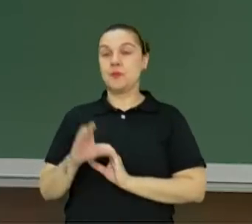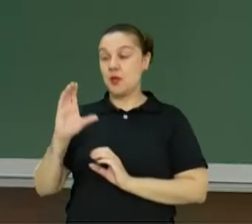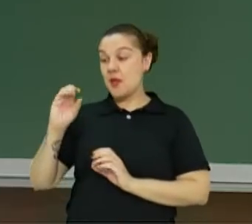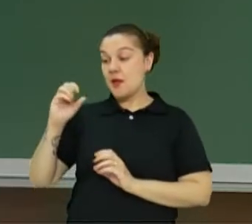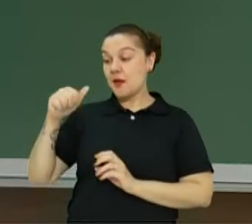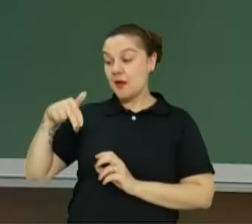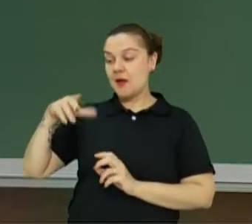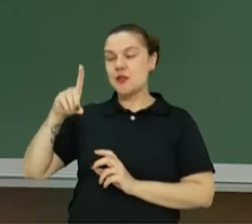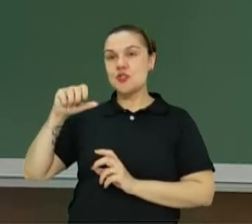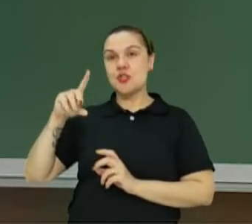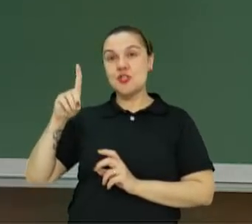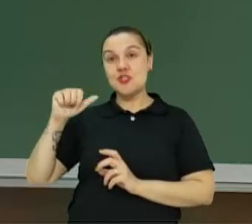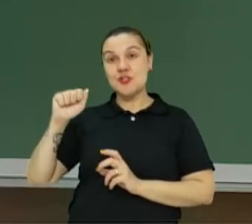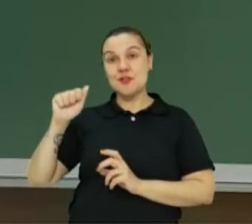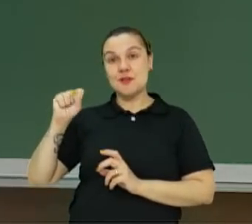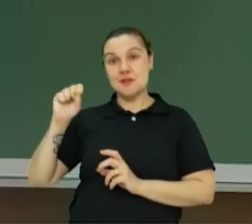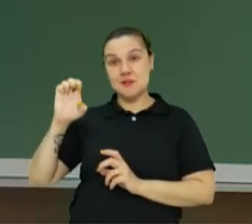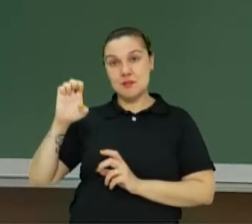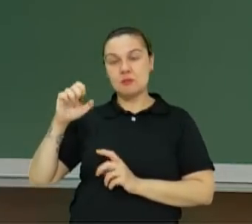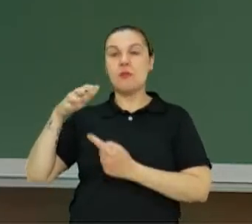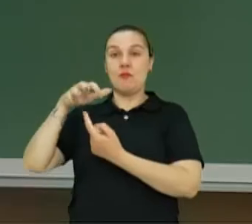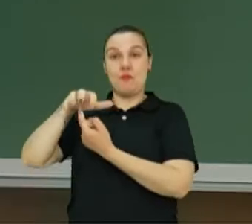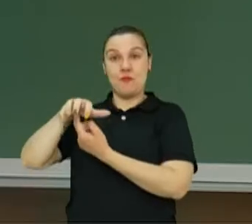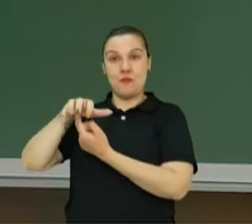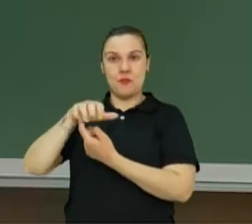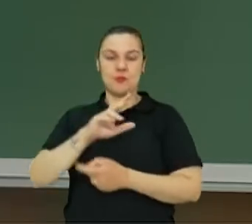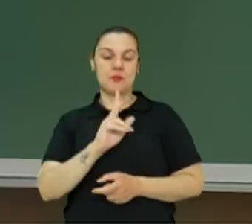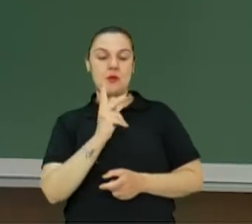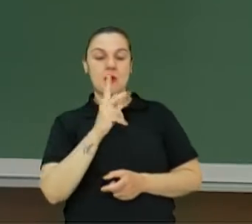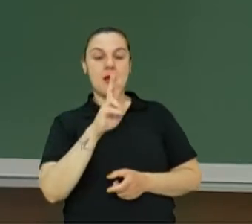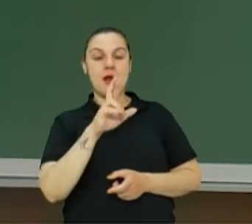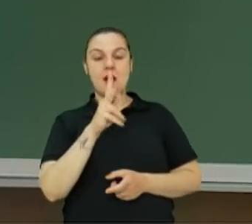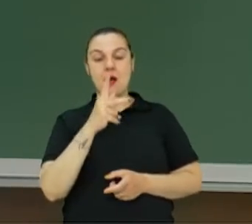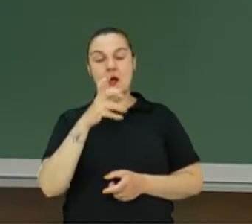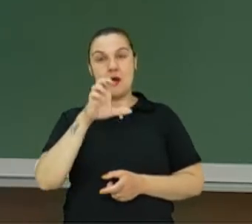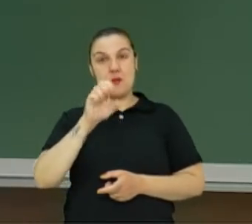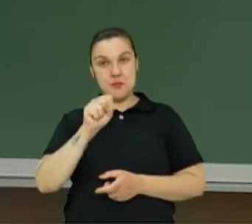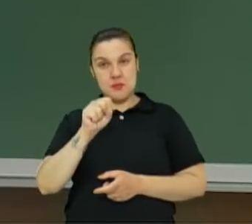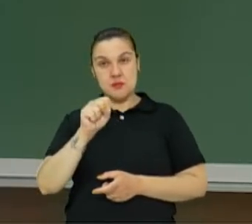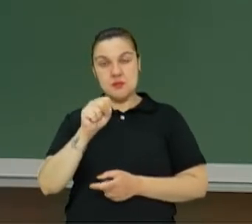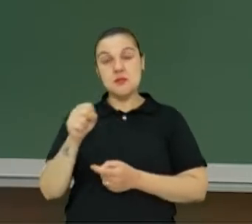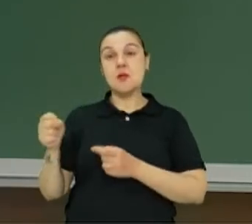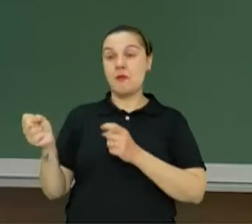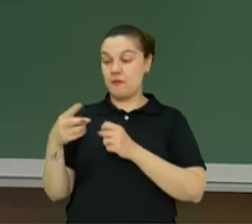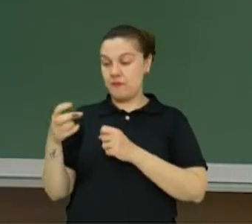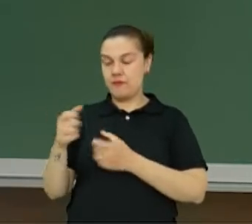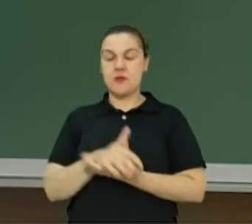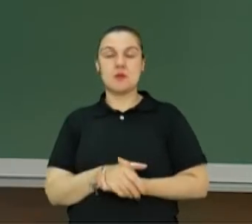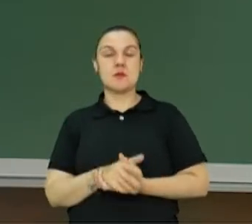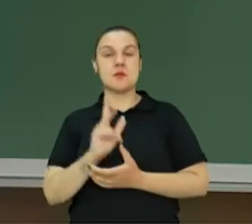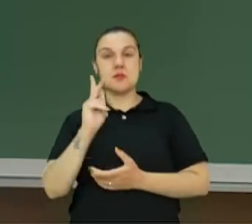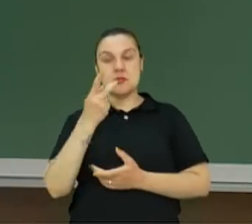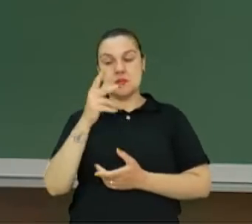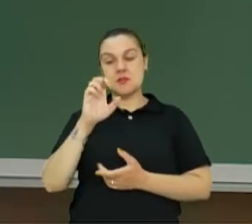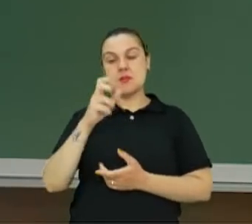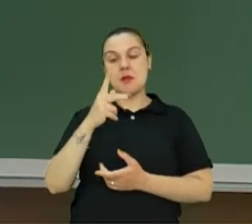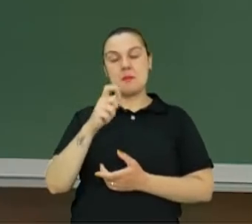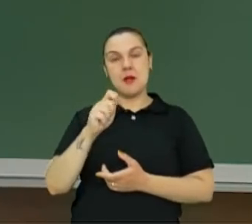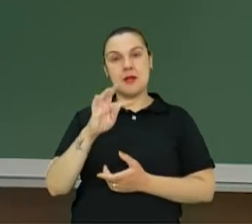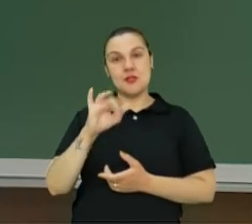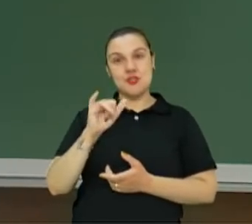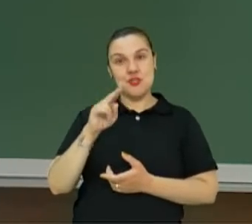um fungo. Herpes, causada por um vírus. Hepatite B, também é um